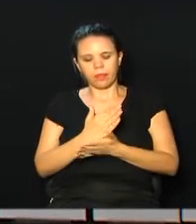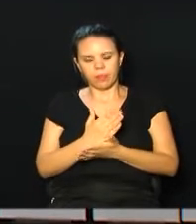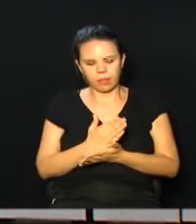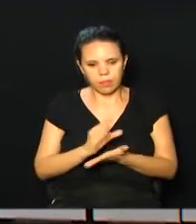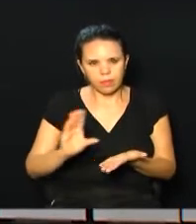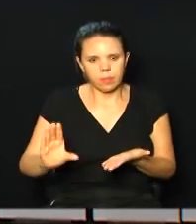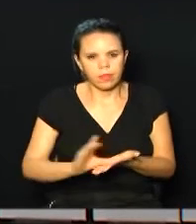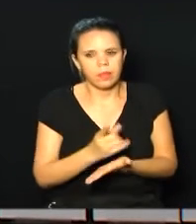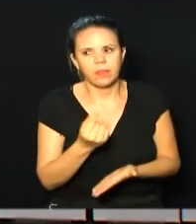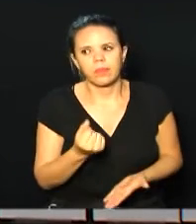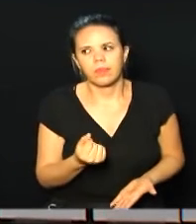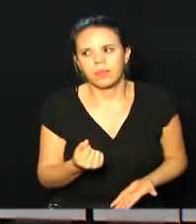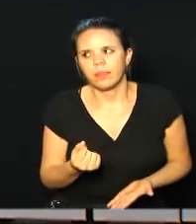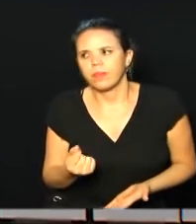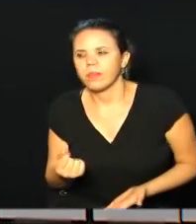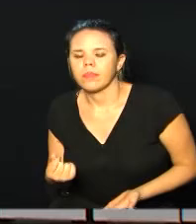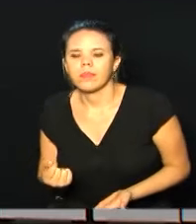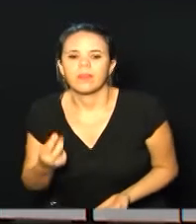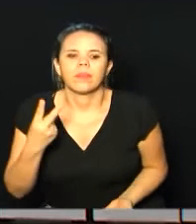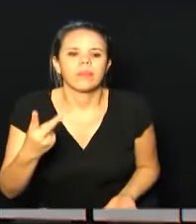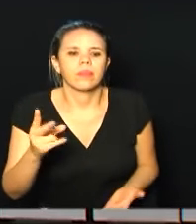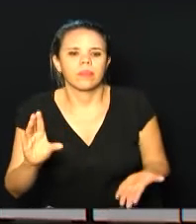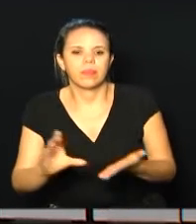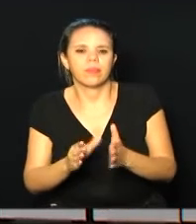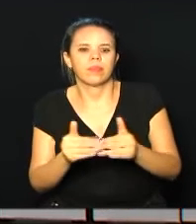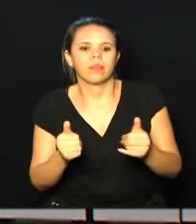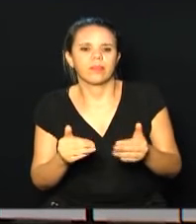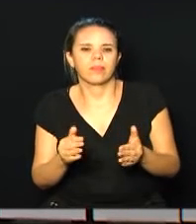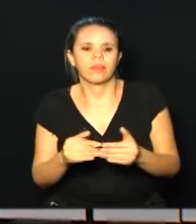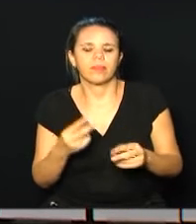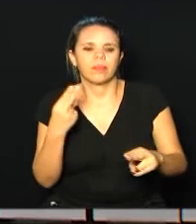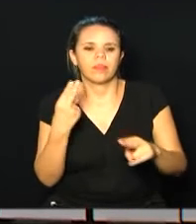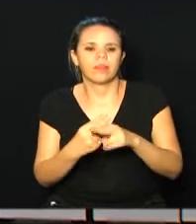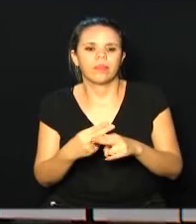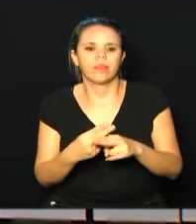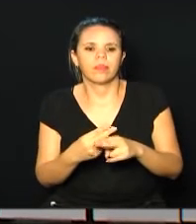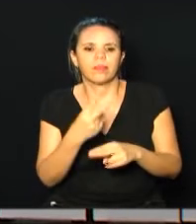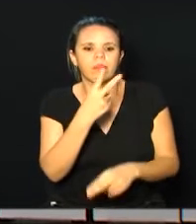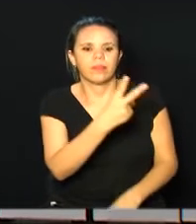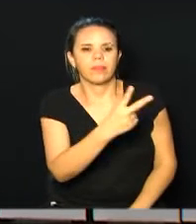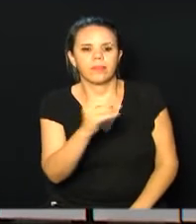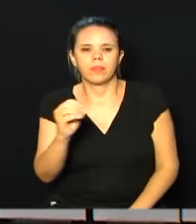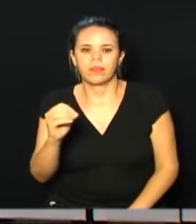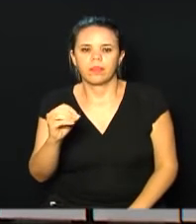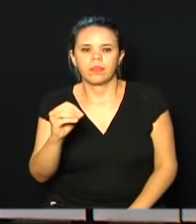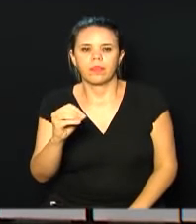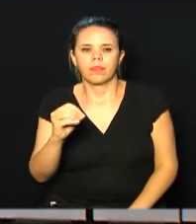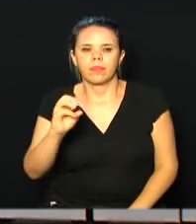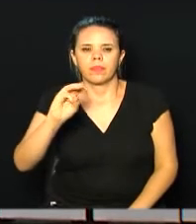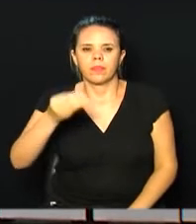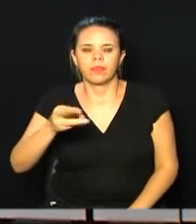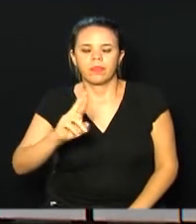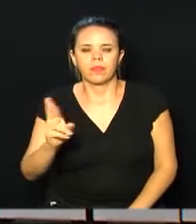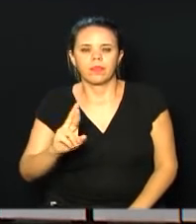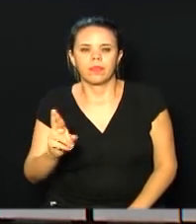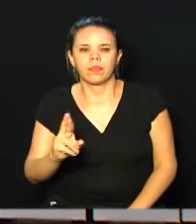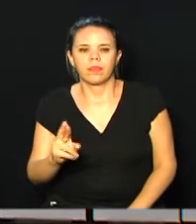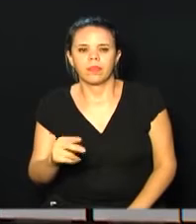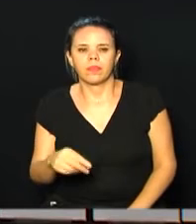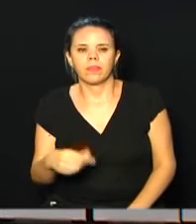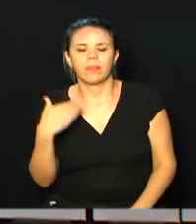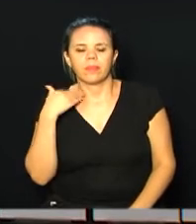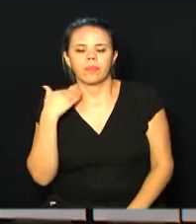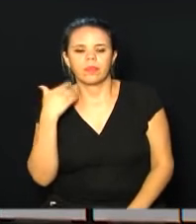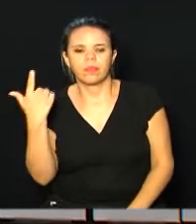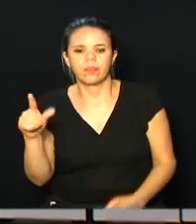verbas, né? Aprovaram 2 empréstimos aqui, um junto à Caixa Econômica de 200 milhões de reais e um no Banco do